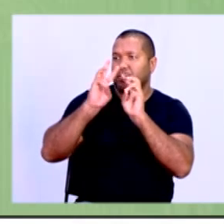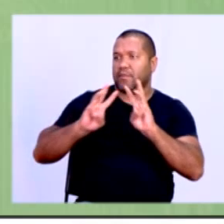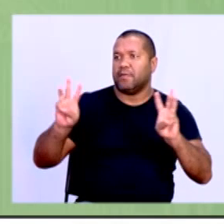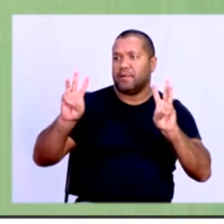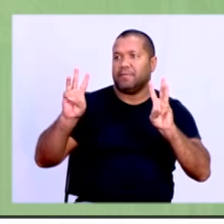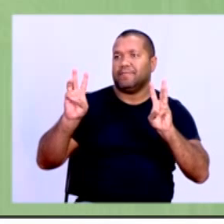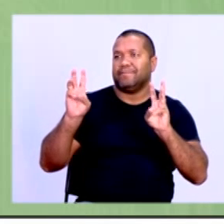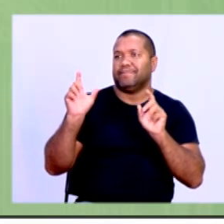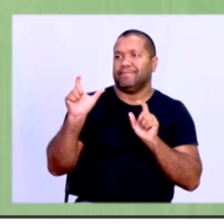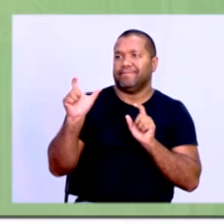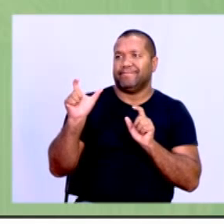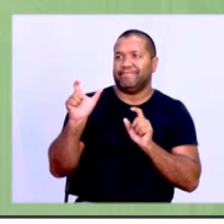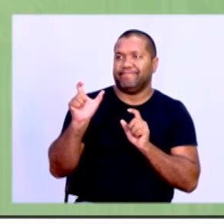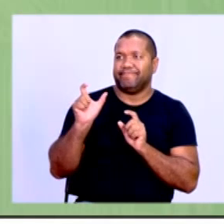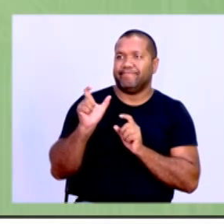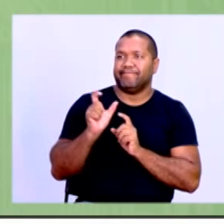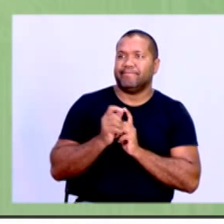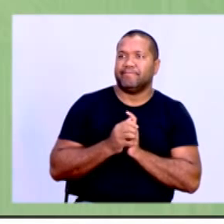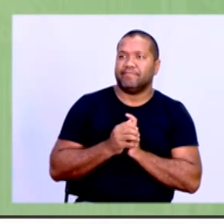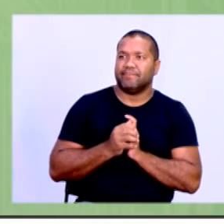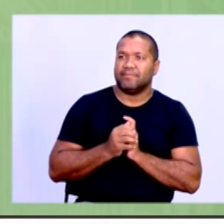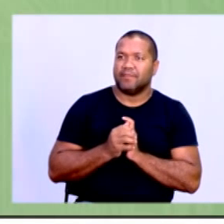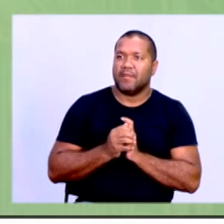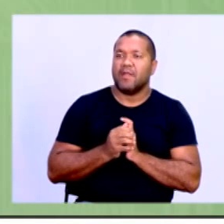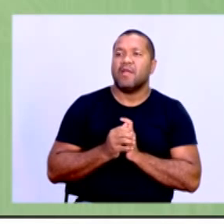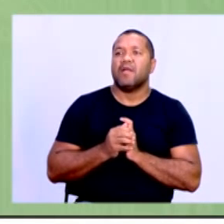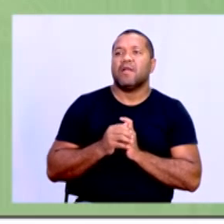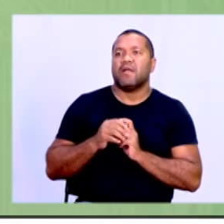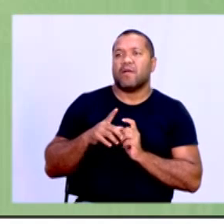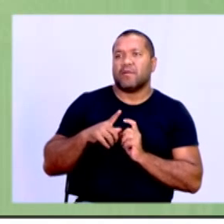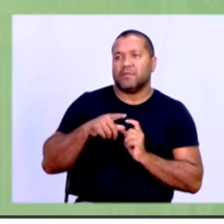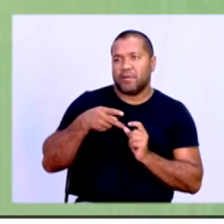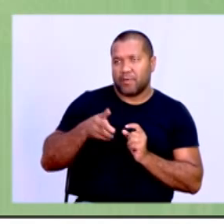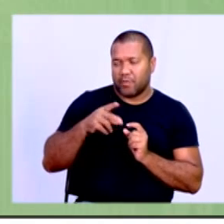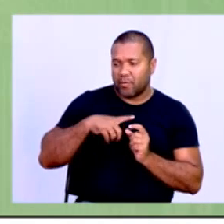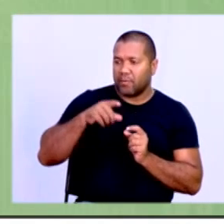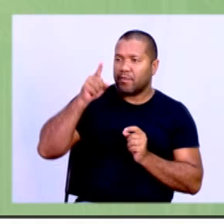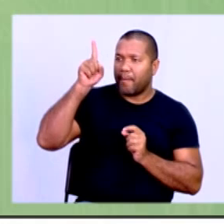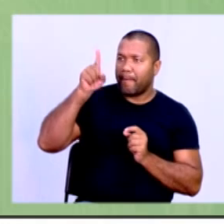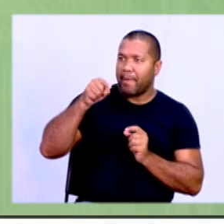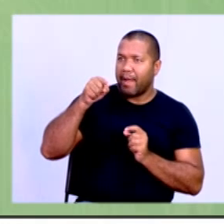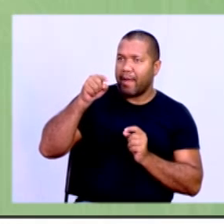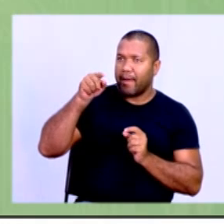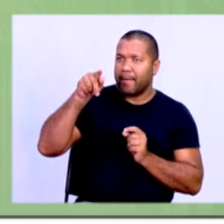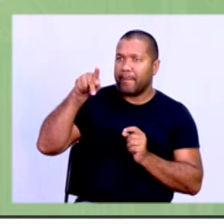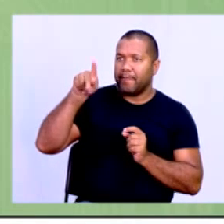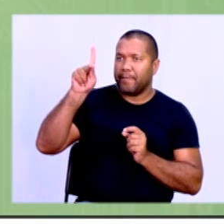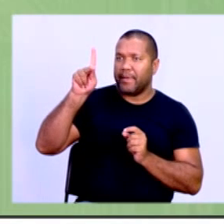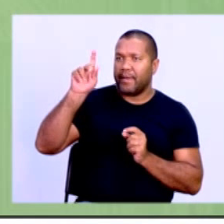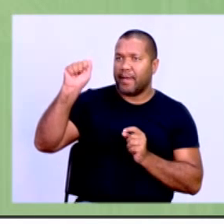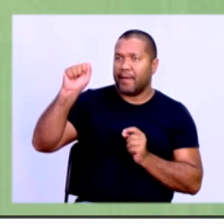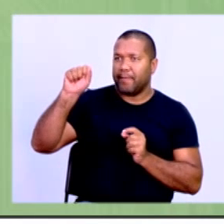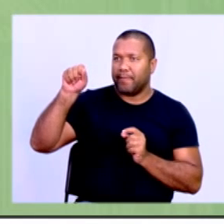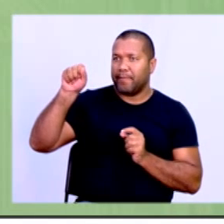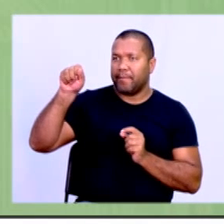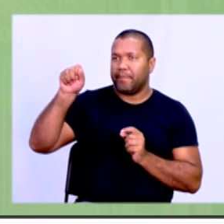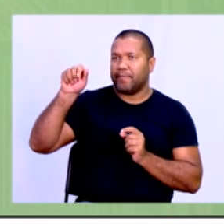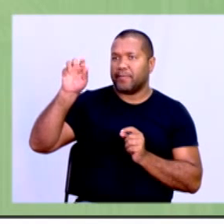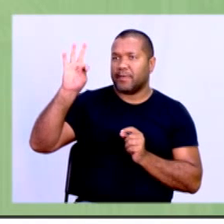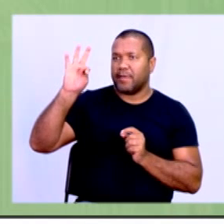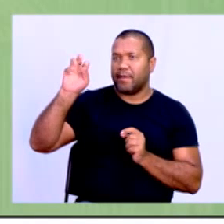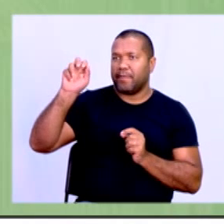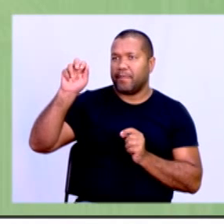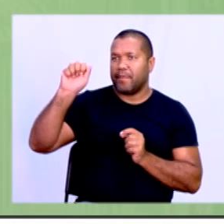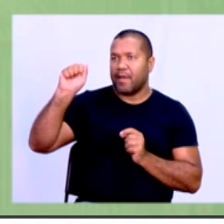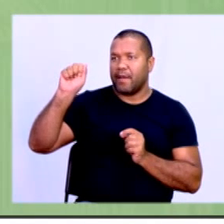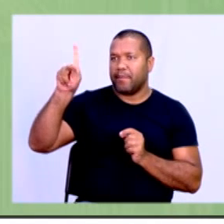eu selecionei lá na URL e coloquei barra TAPW, ele justamente retorna para mim essa